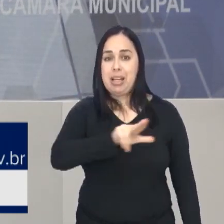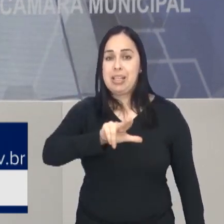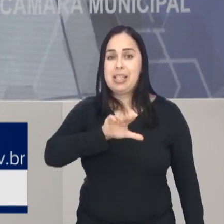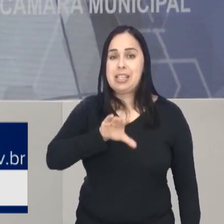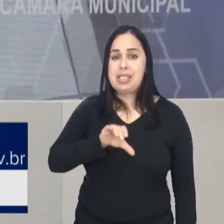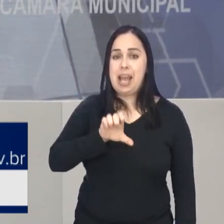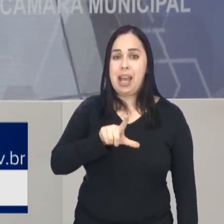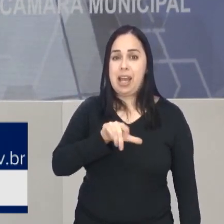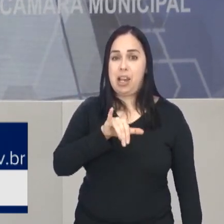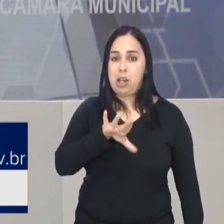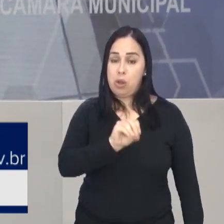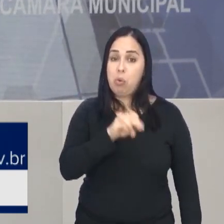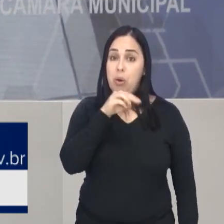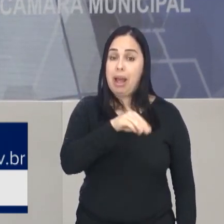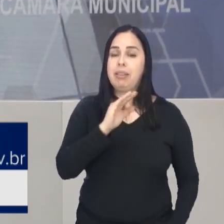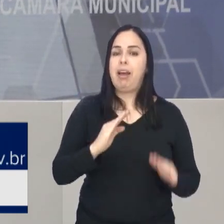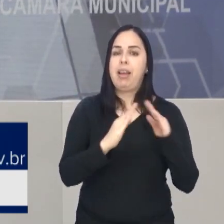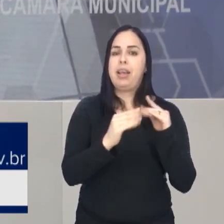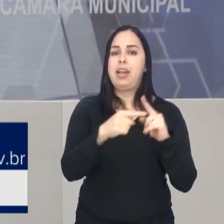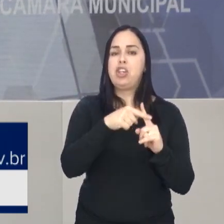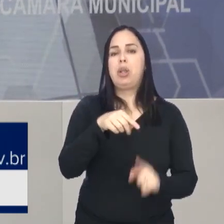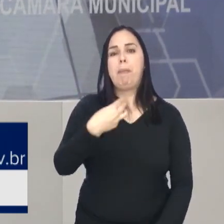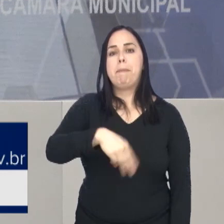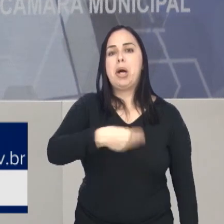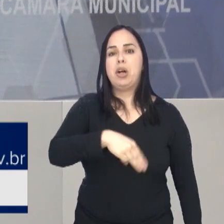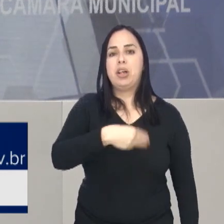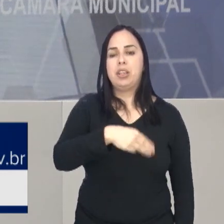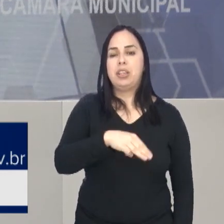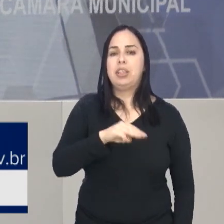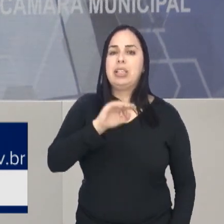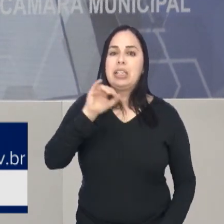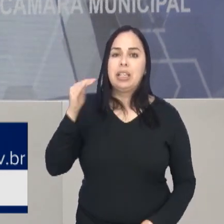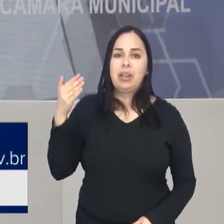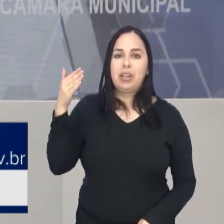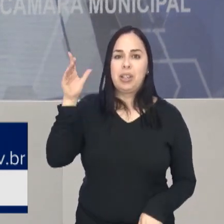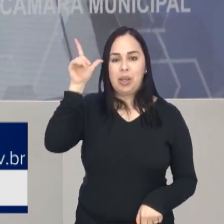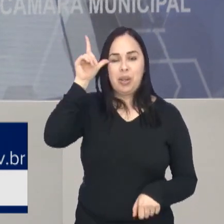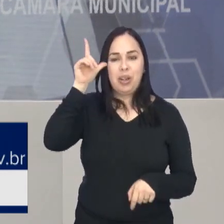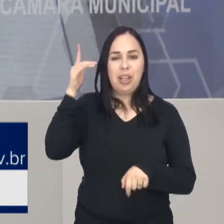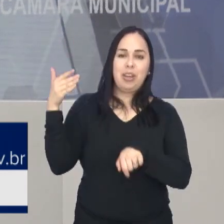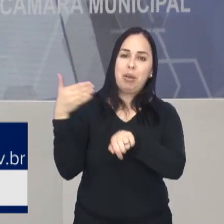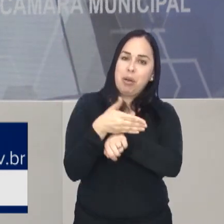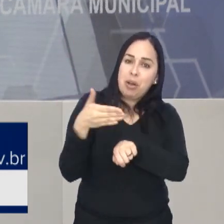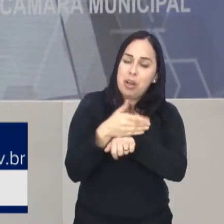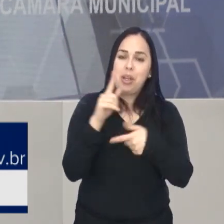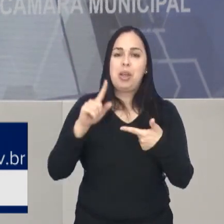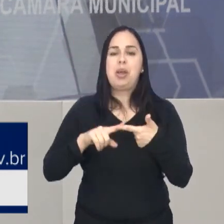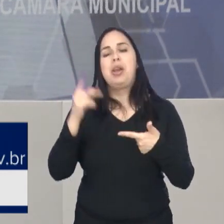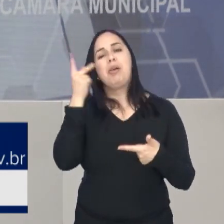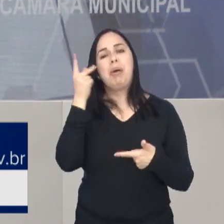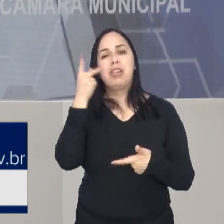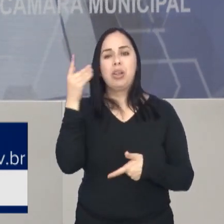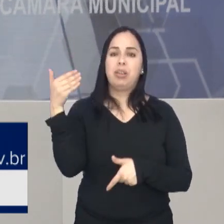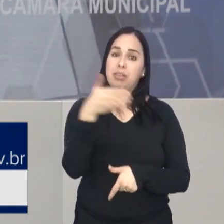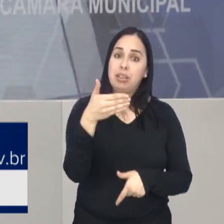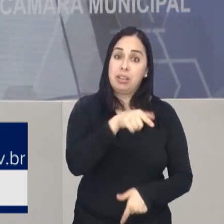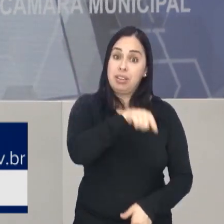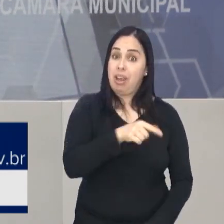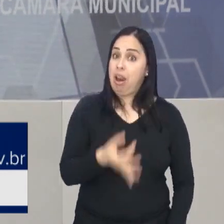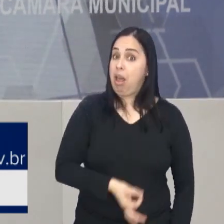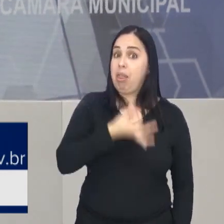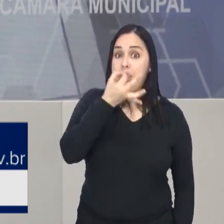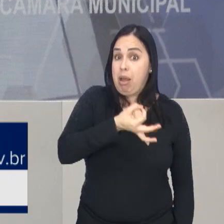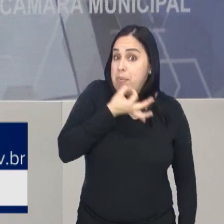da paróquia do Morumbi, do nosso Lino, do Rafael Pascucci. Então, Padre Célio dando a sua